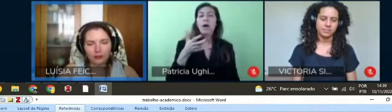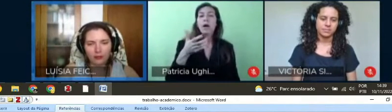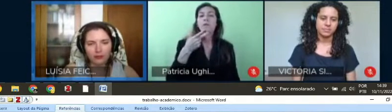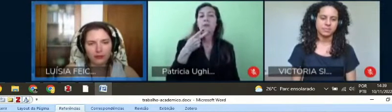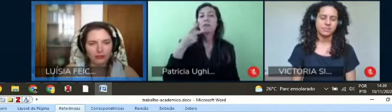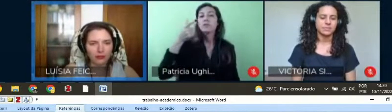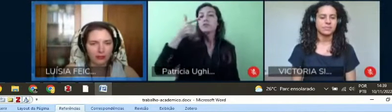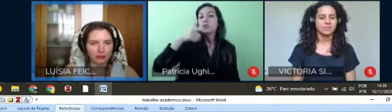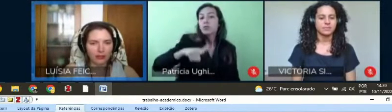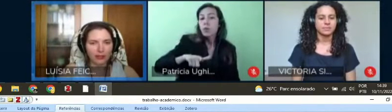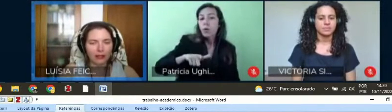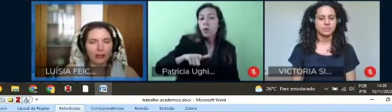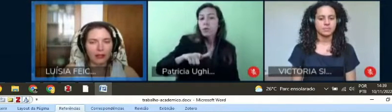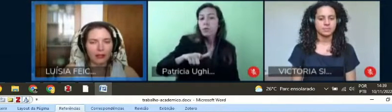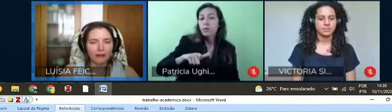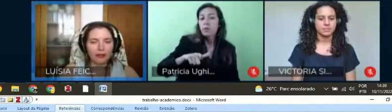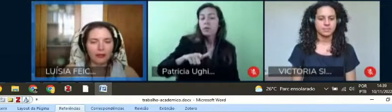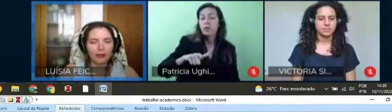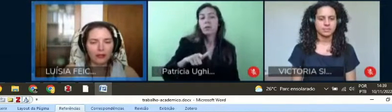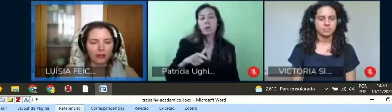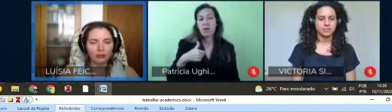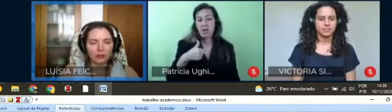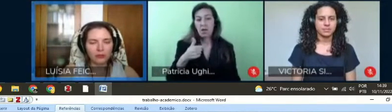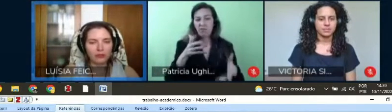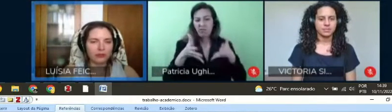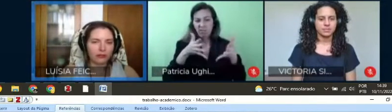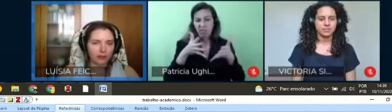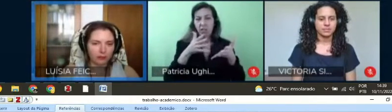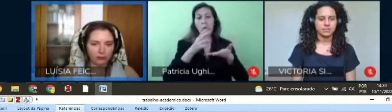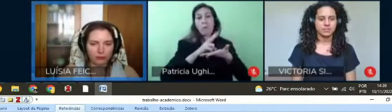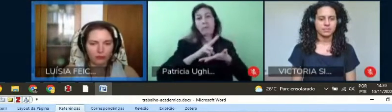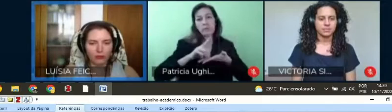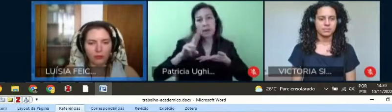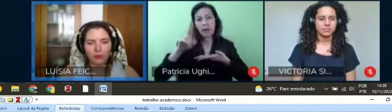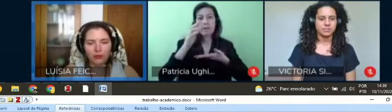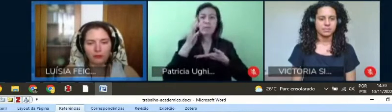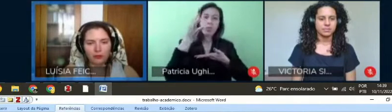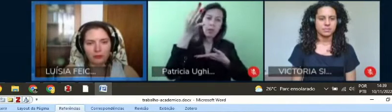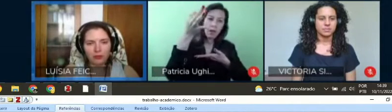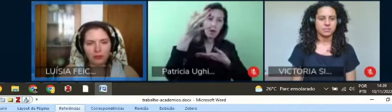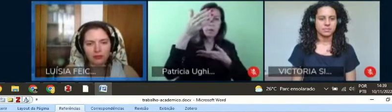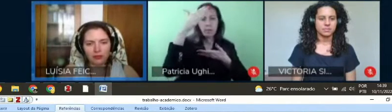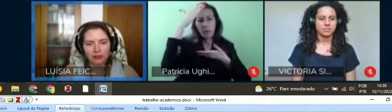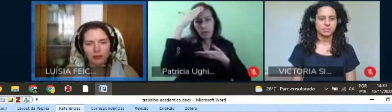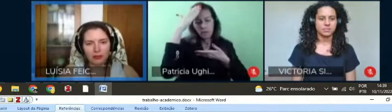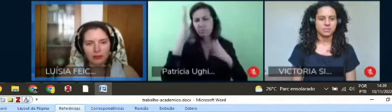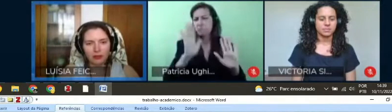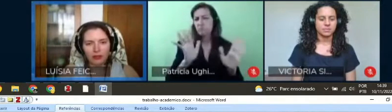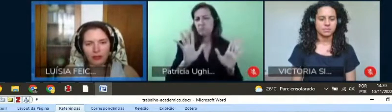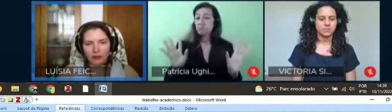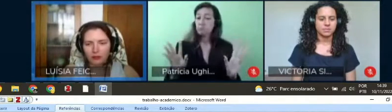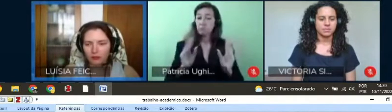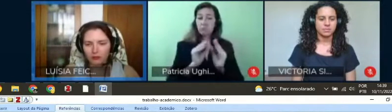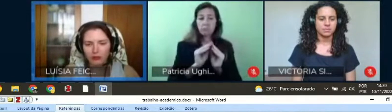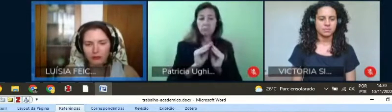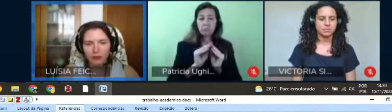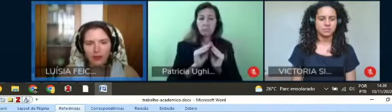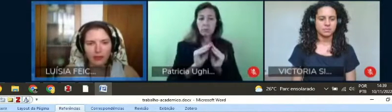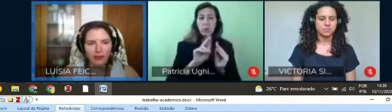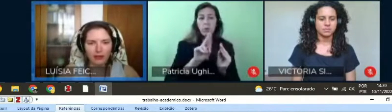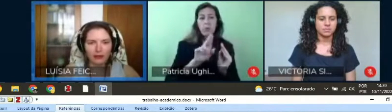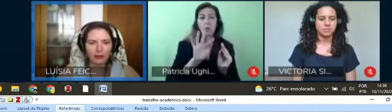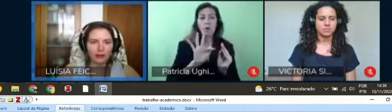novo da Universidade Federal do Paraná. Daí eu não preciso escrever tudo de novo. Eu posso simplesmente vir assim e colocar